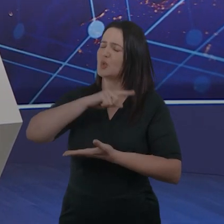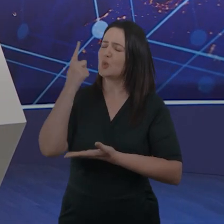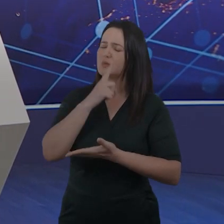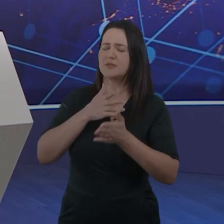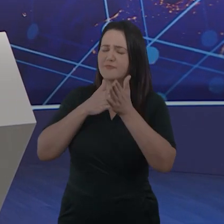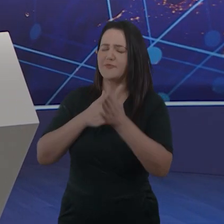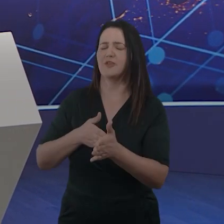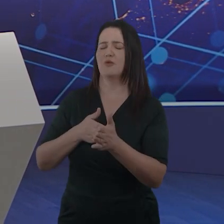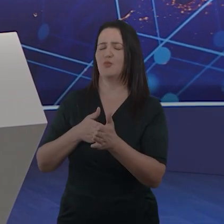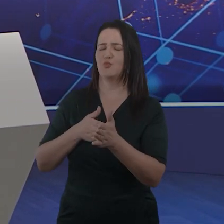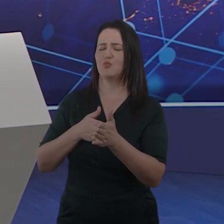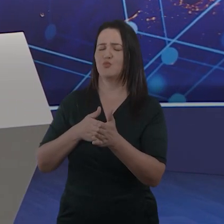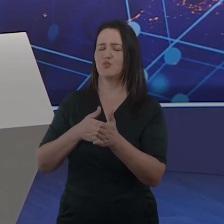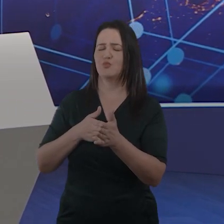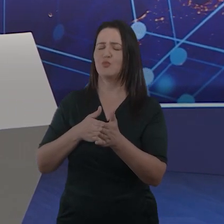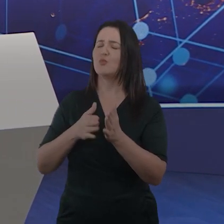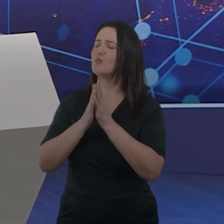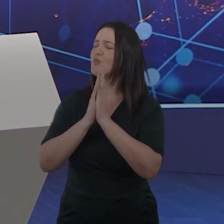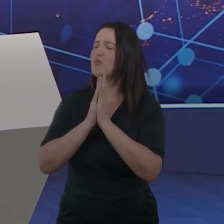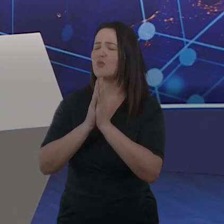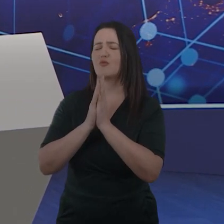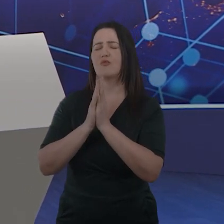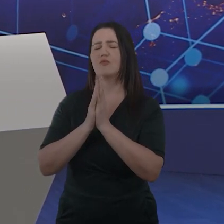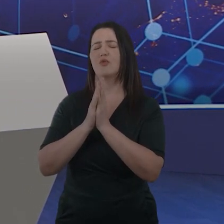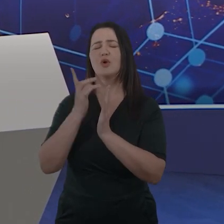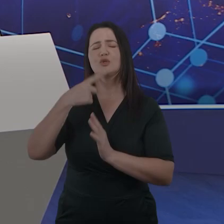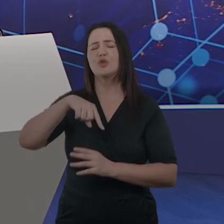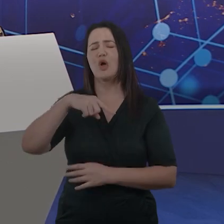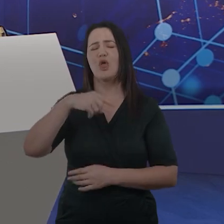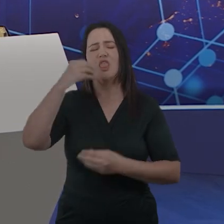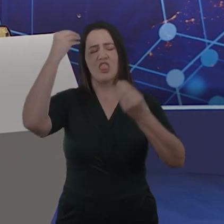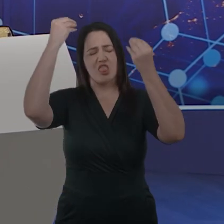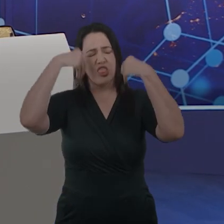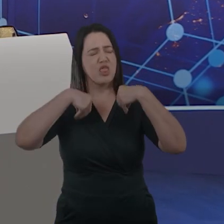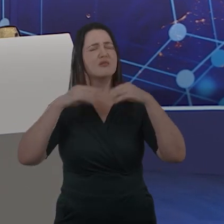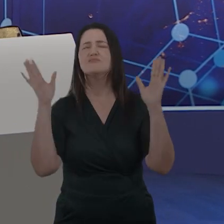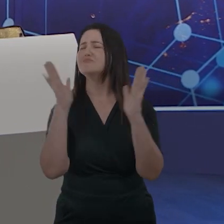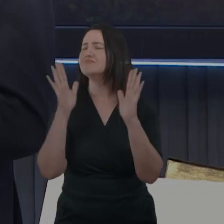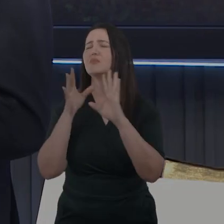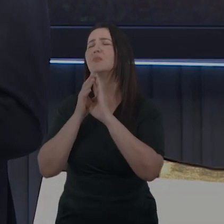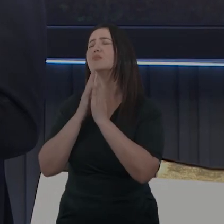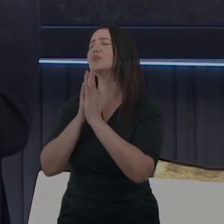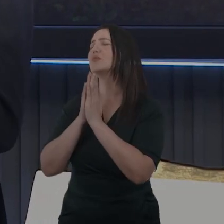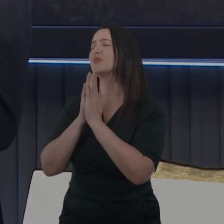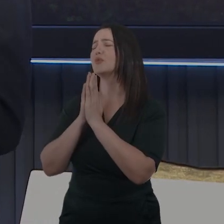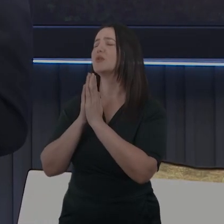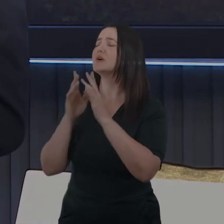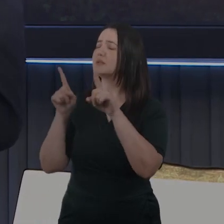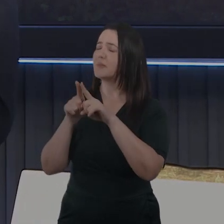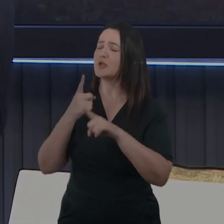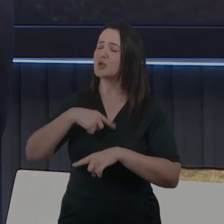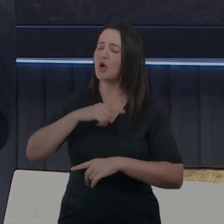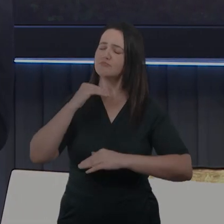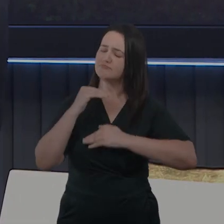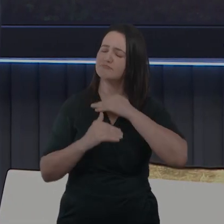de acordo com a Tua vontade. Não permita, Pai, que nós escapemos dos Teus caminhos, mas que assim